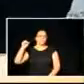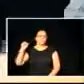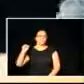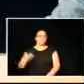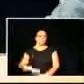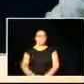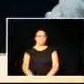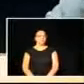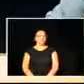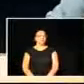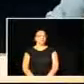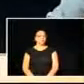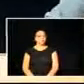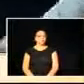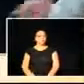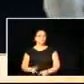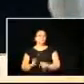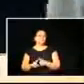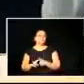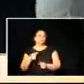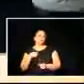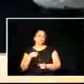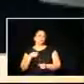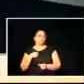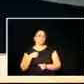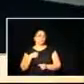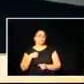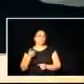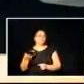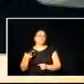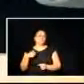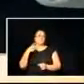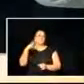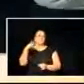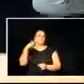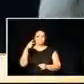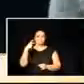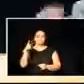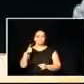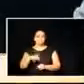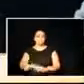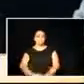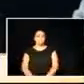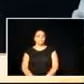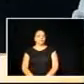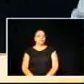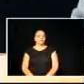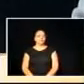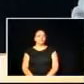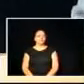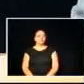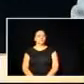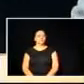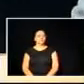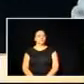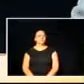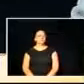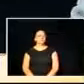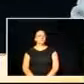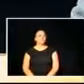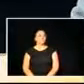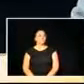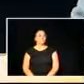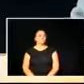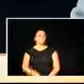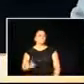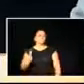Primeiro, eu queria dizer, não quis falar antes, até para a gente acelerar um pouco a votação. Eu sempre digo